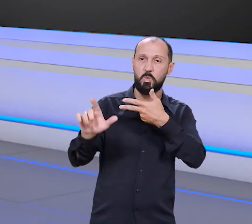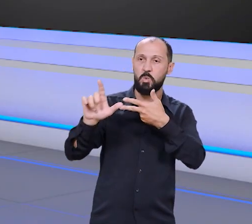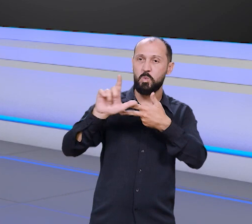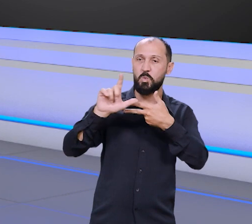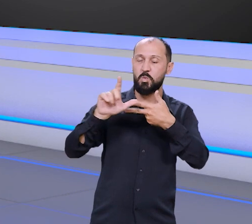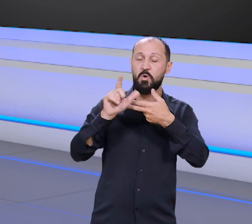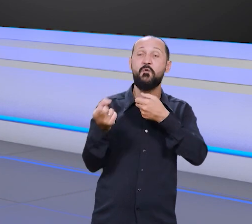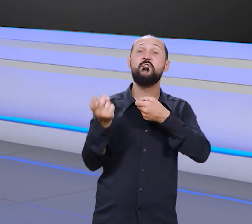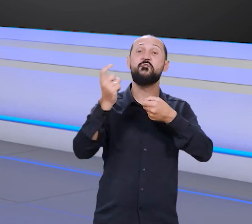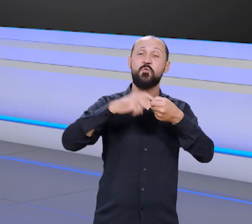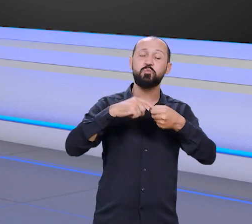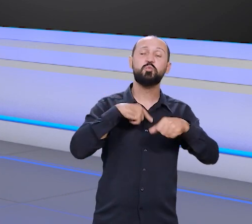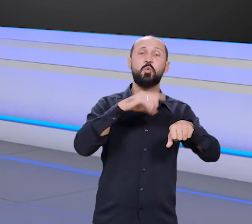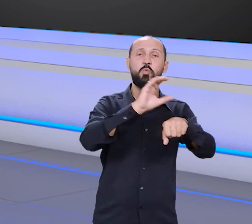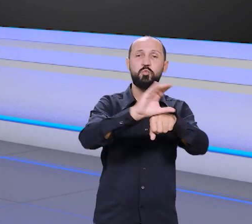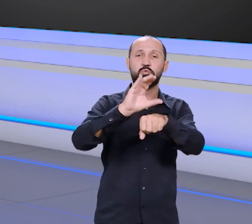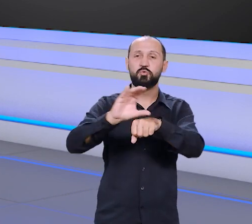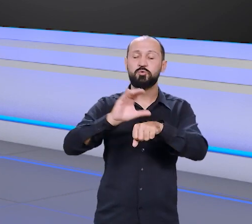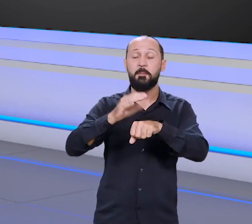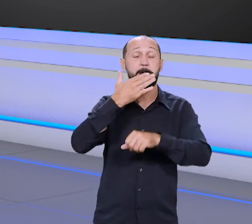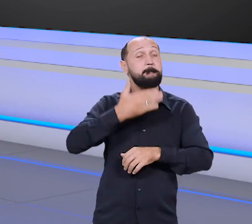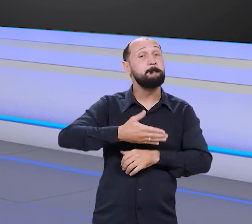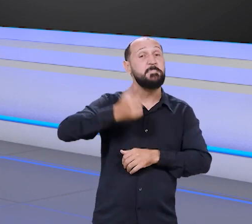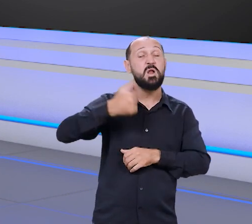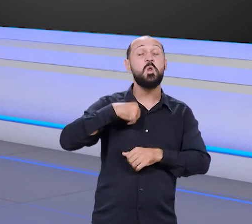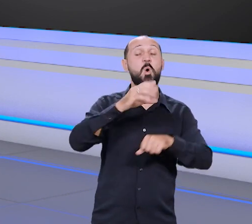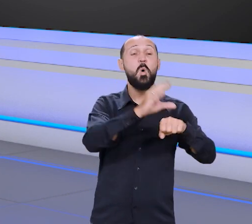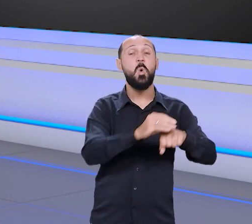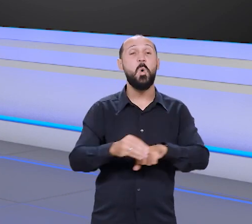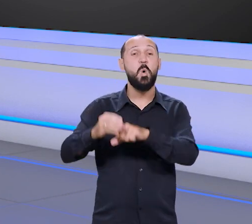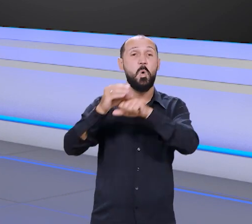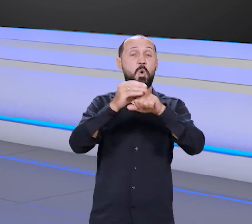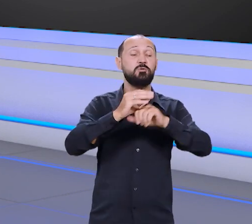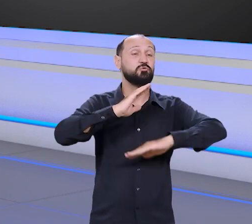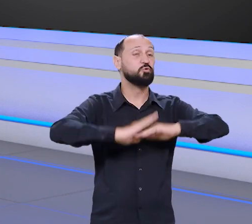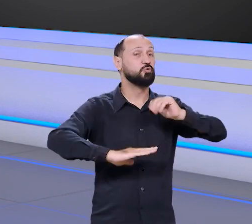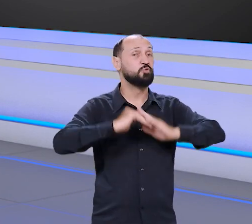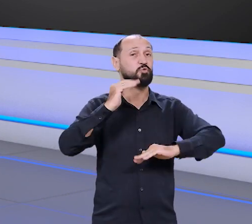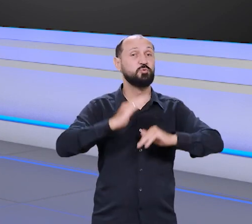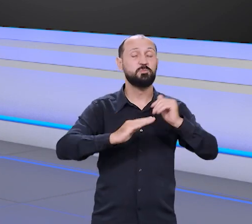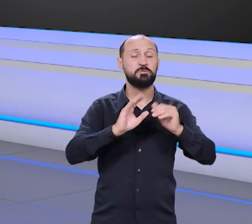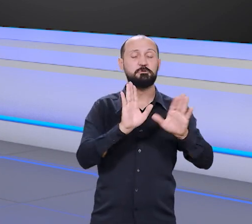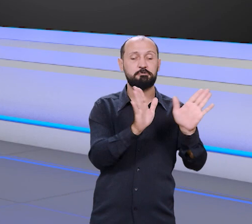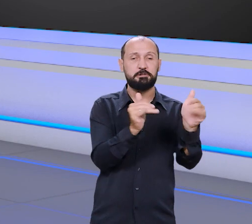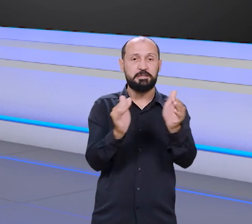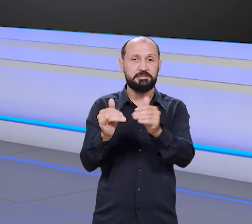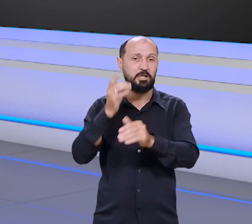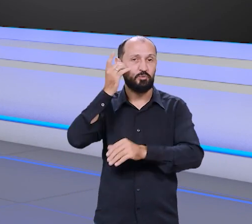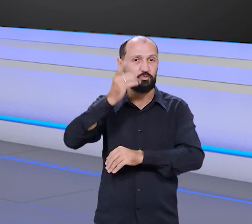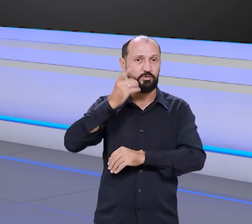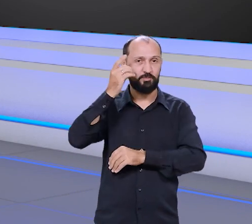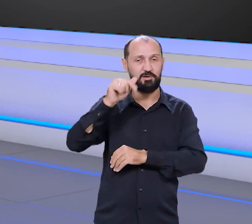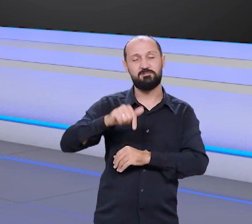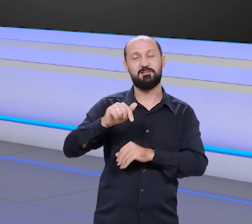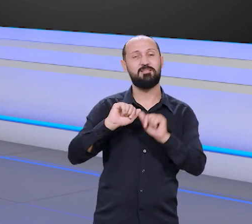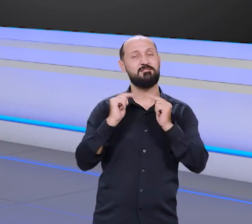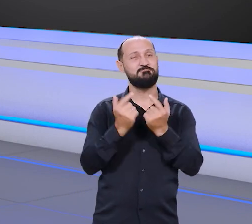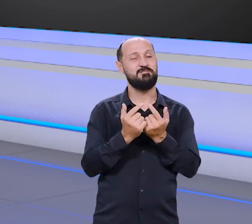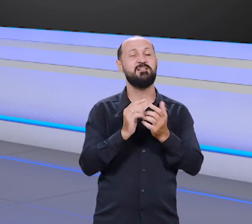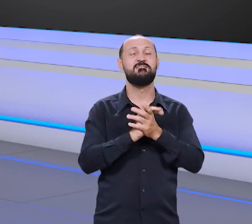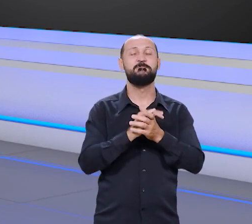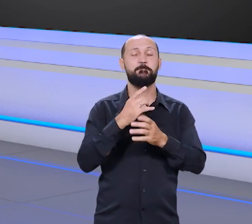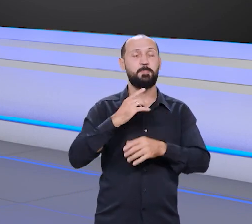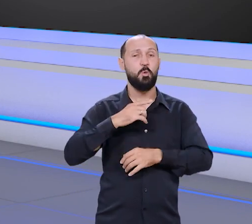Escola do Legislativo retomou os cursos para aprimorar o conhecimento dos servidores dos gabinetes da Casa de